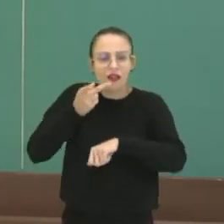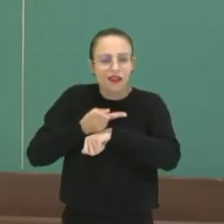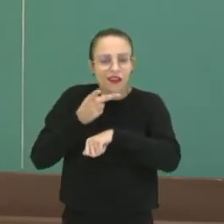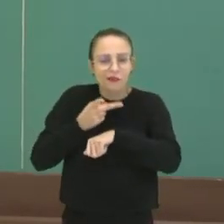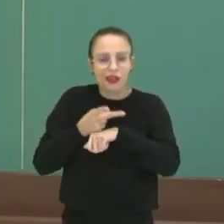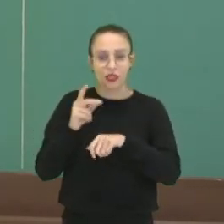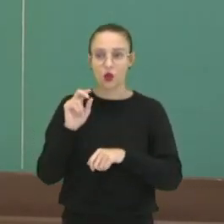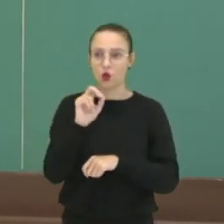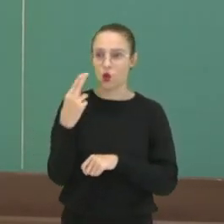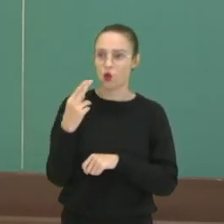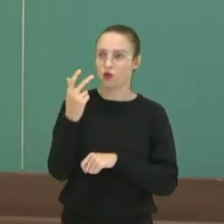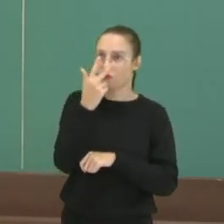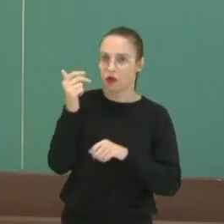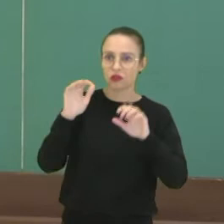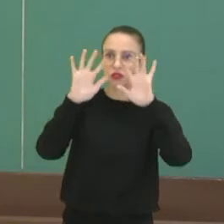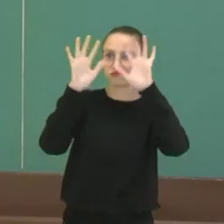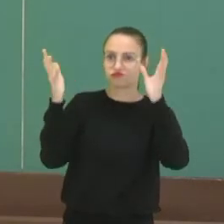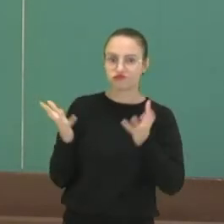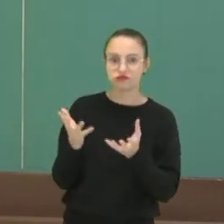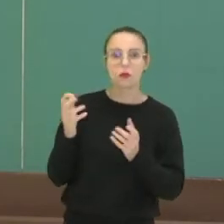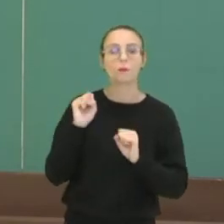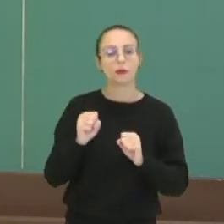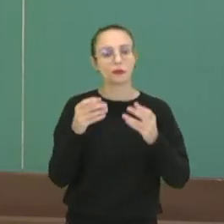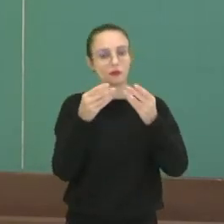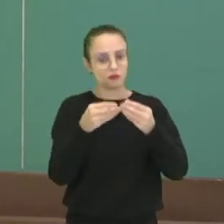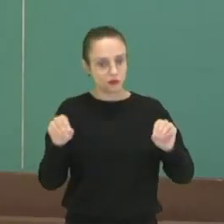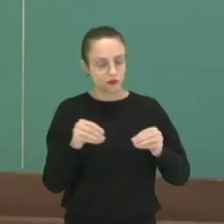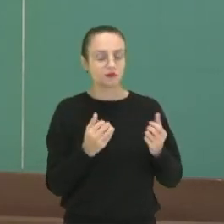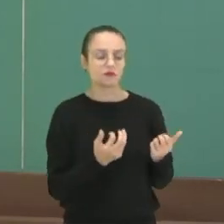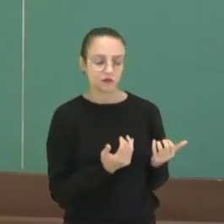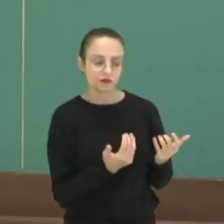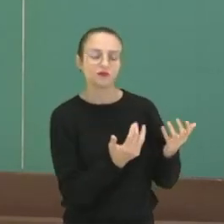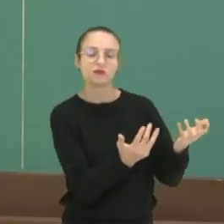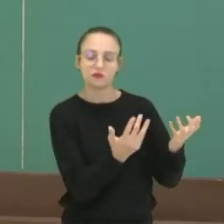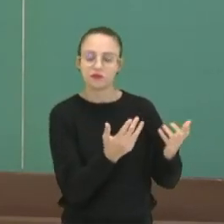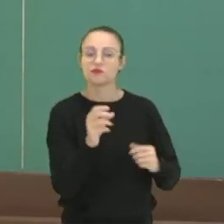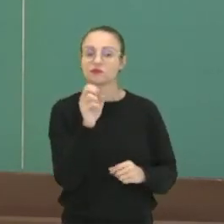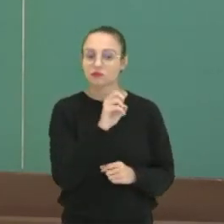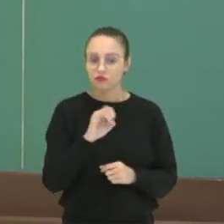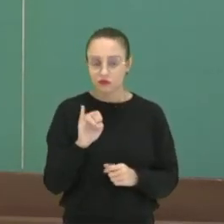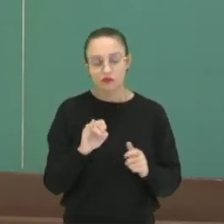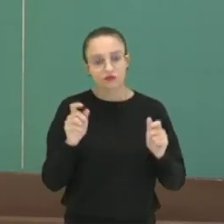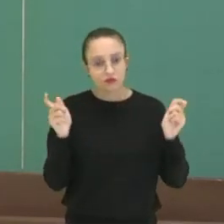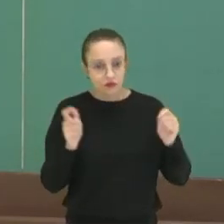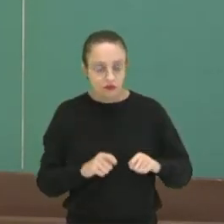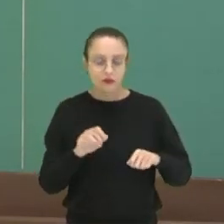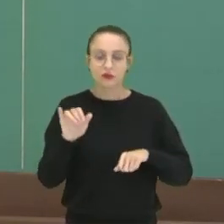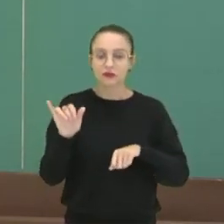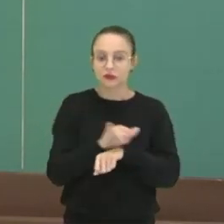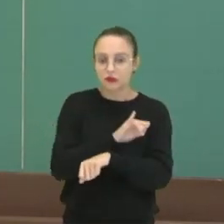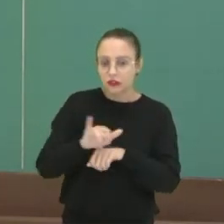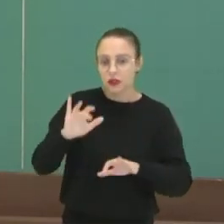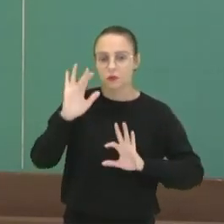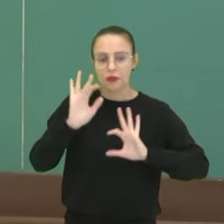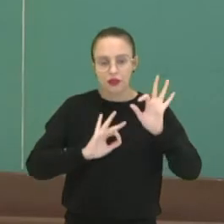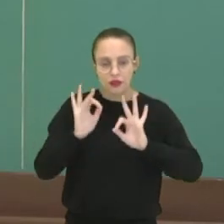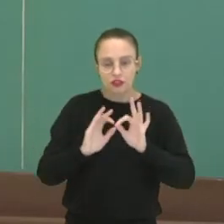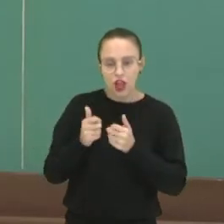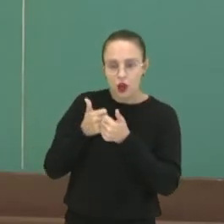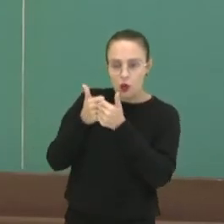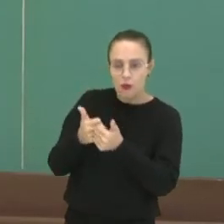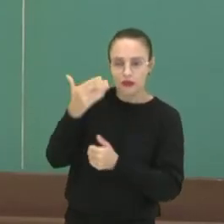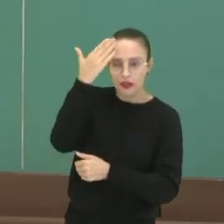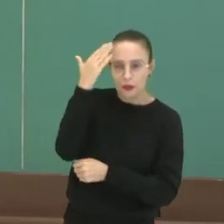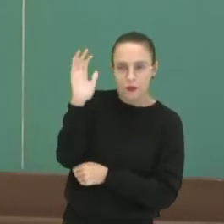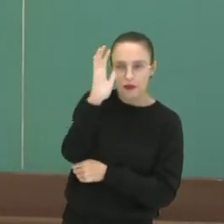algum fenômeno atmosférico que vai prejudicar a plantação. E se for possível planejar e acompanhar a